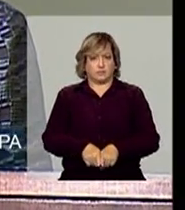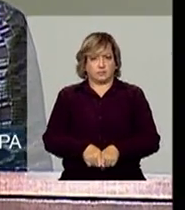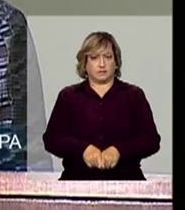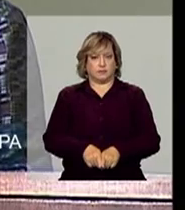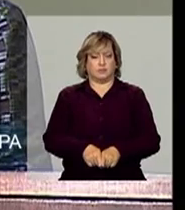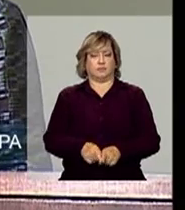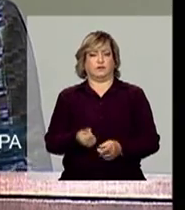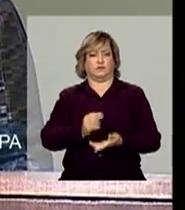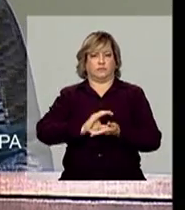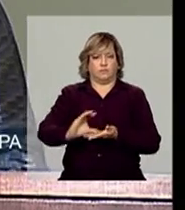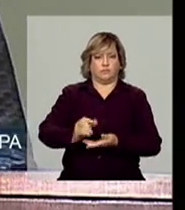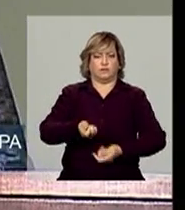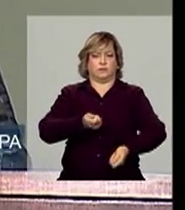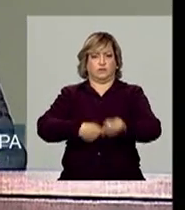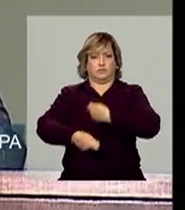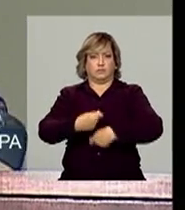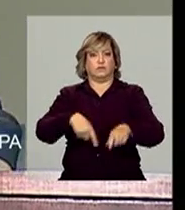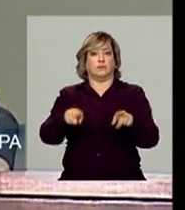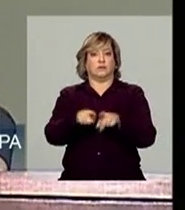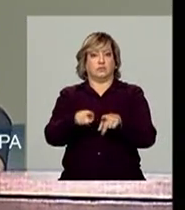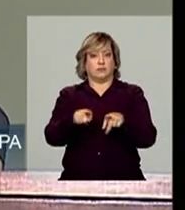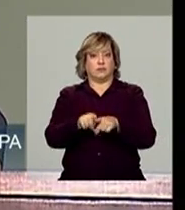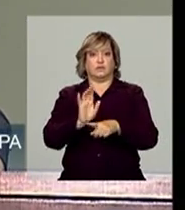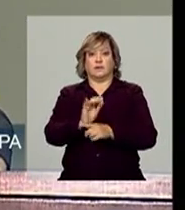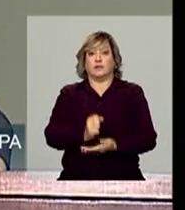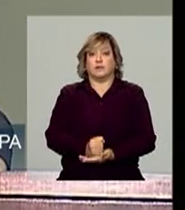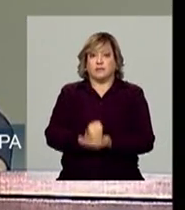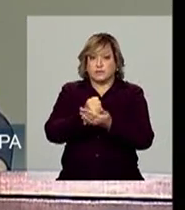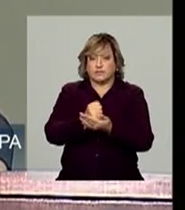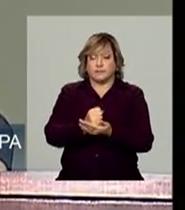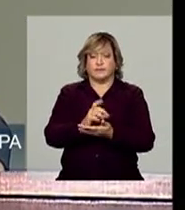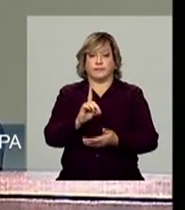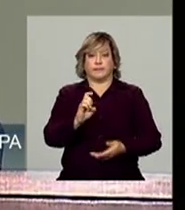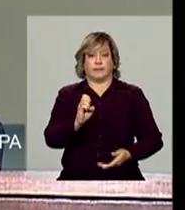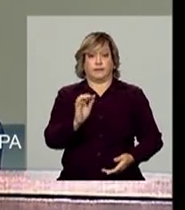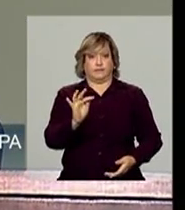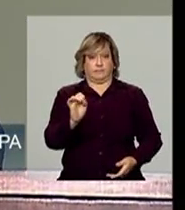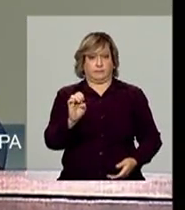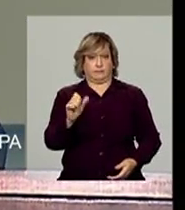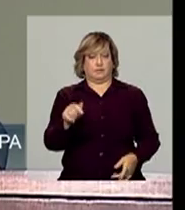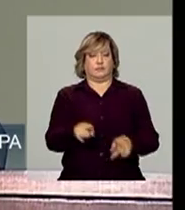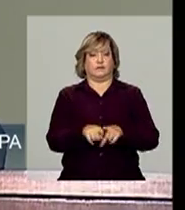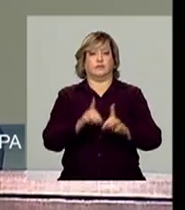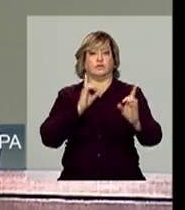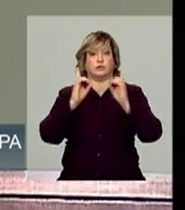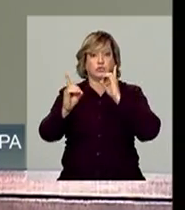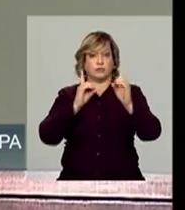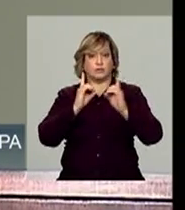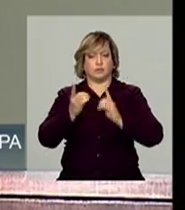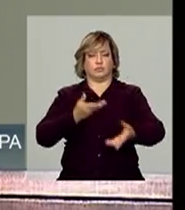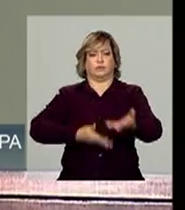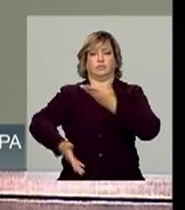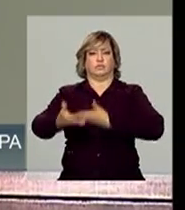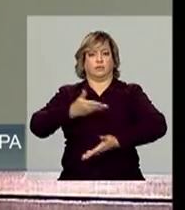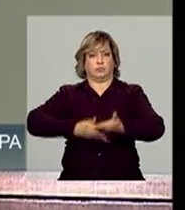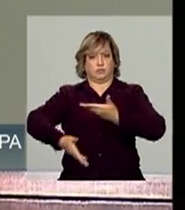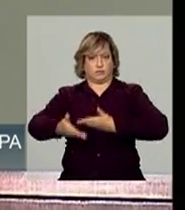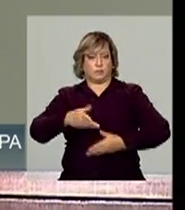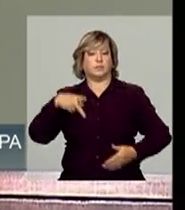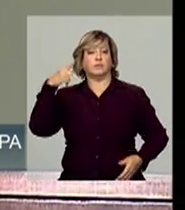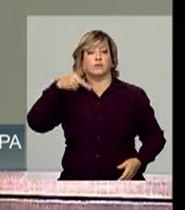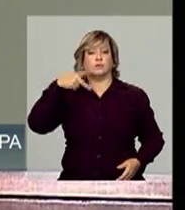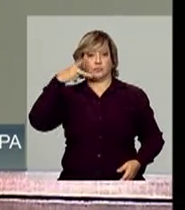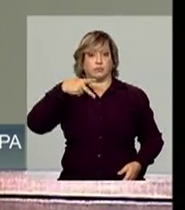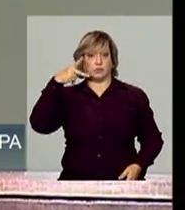comerciais e investimento, em matéria de defesa, em matéria do diálogo e da articulação